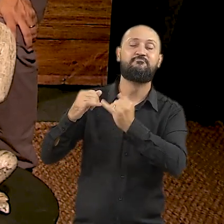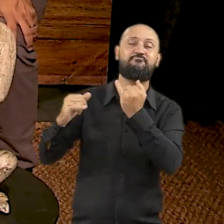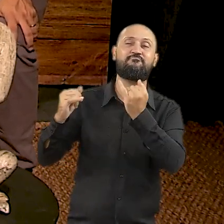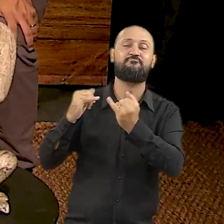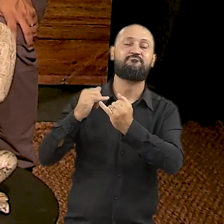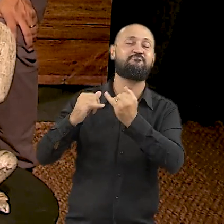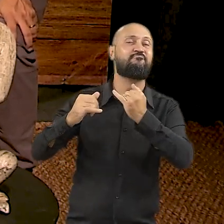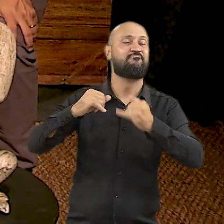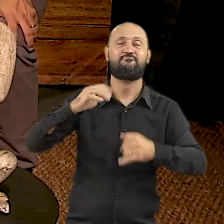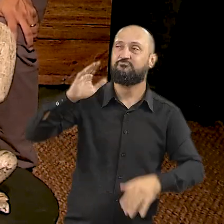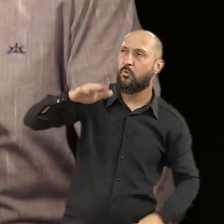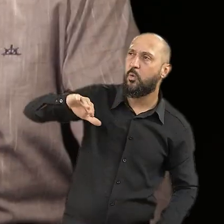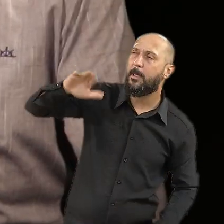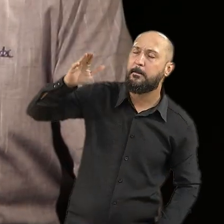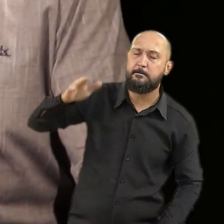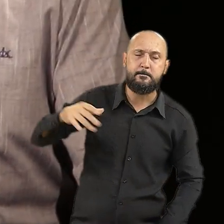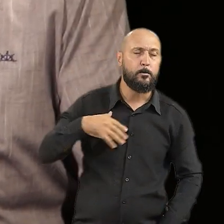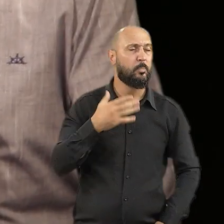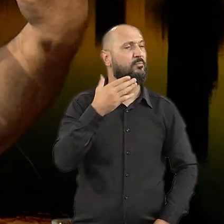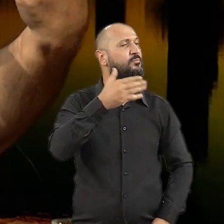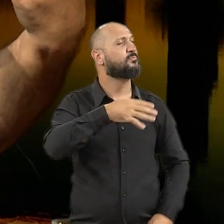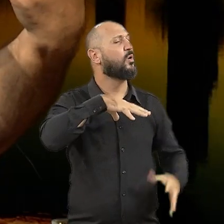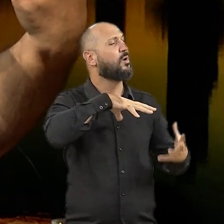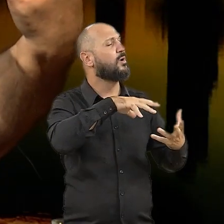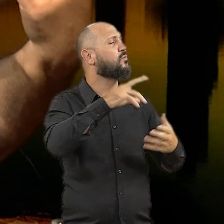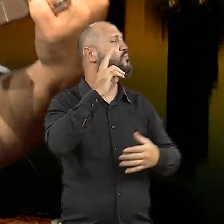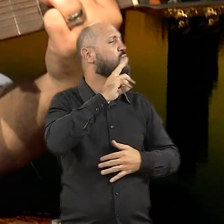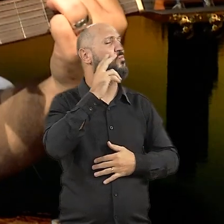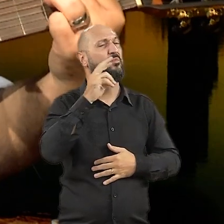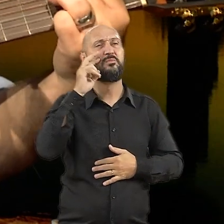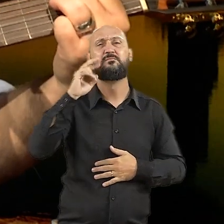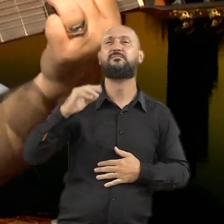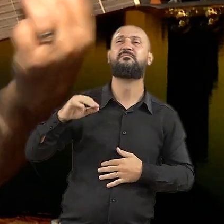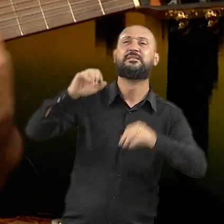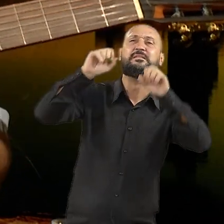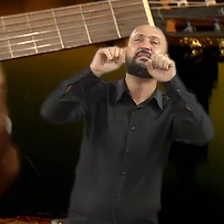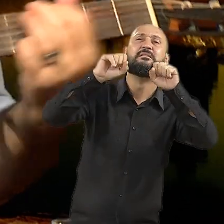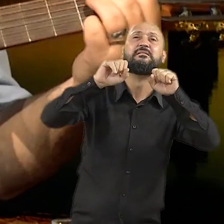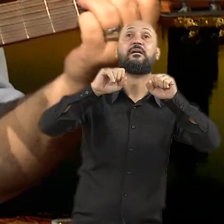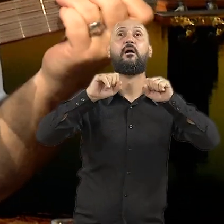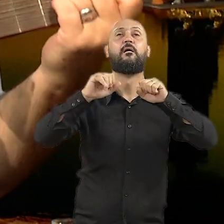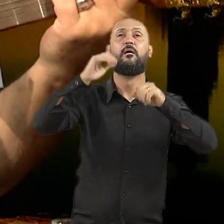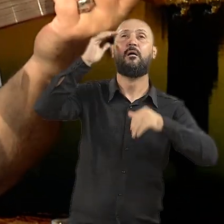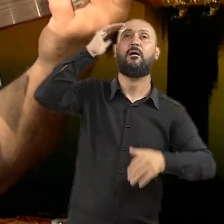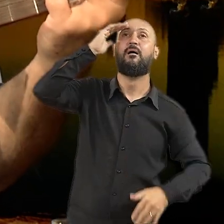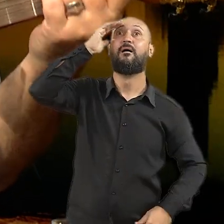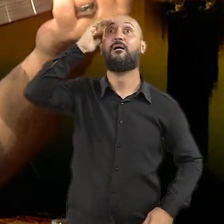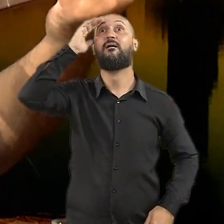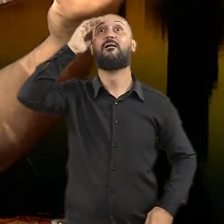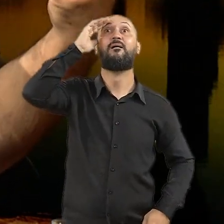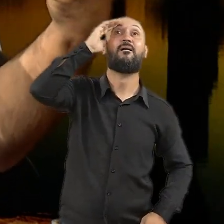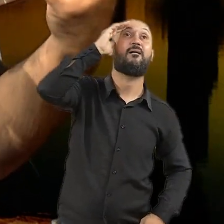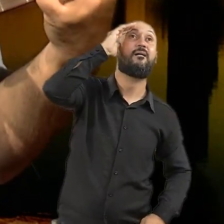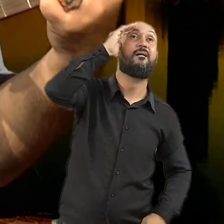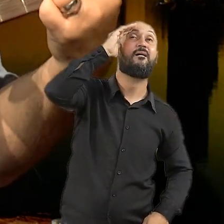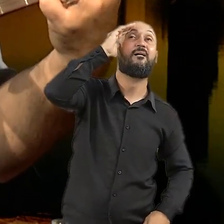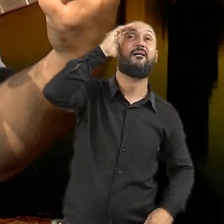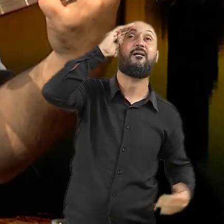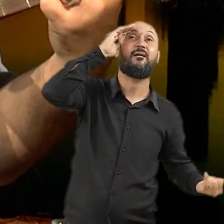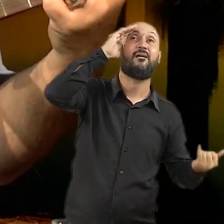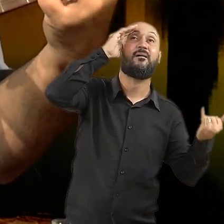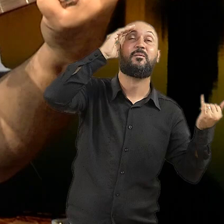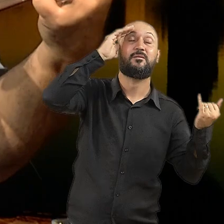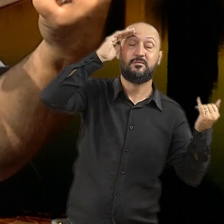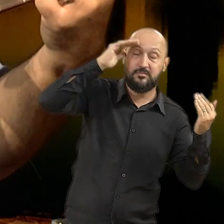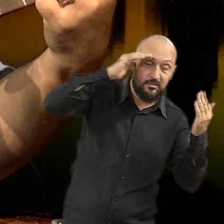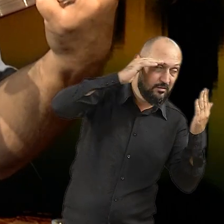um monte. Ao passar é comum olhar adiante o horizonte, quando bastaria